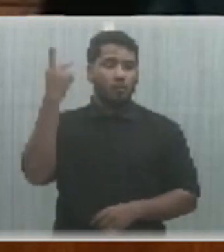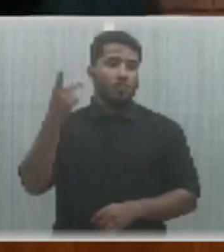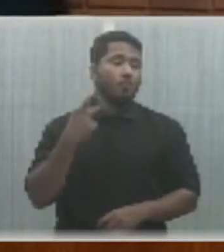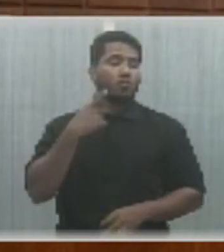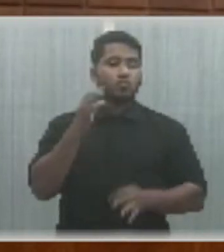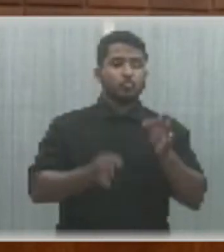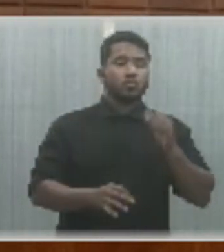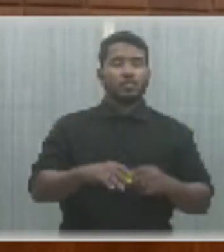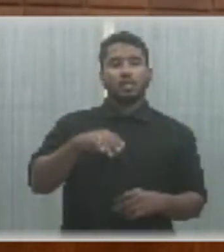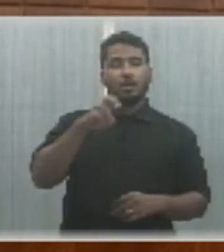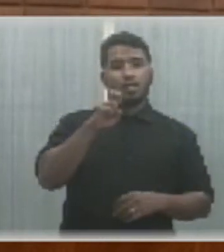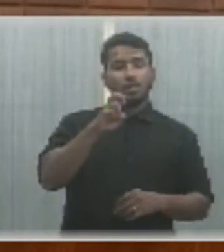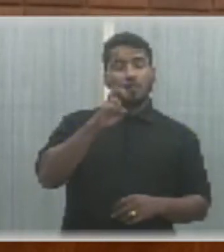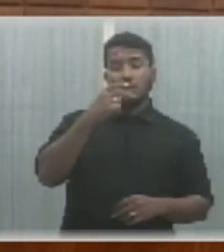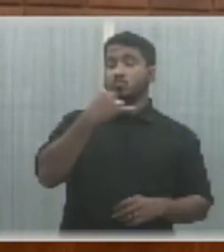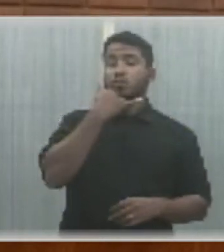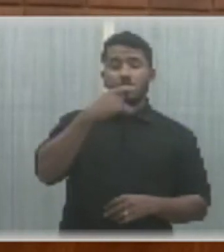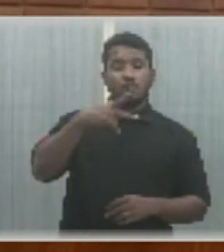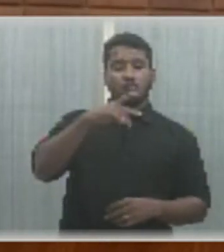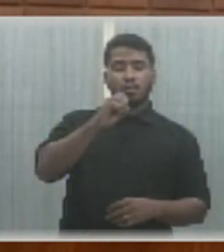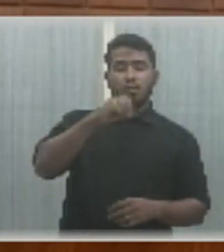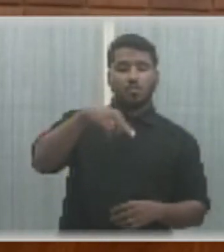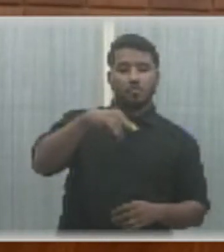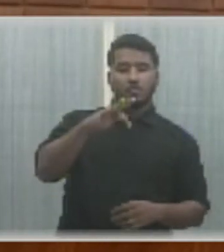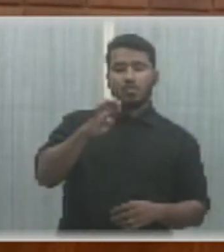N. Pontes, também